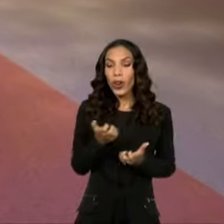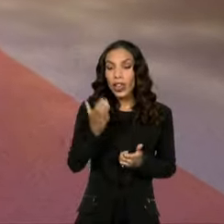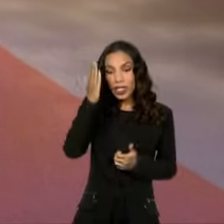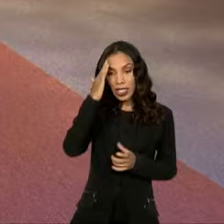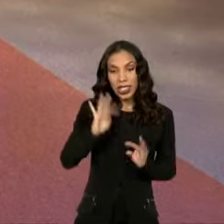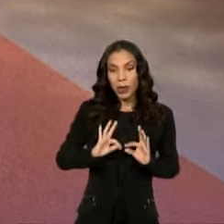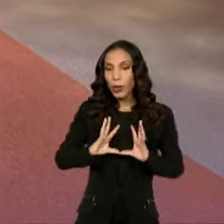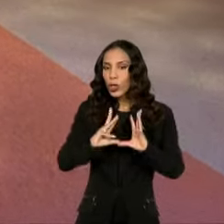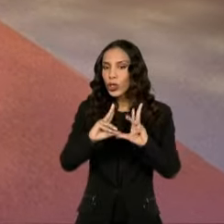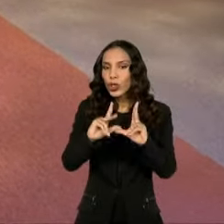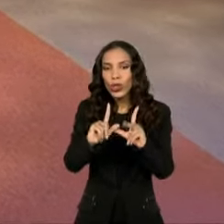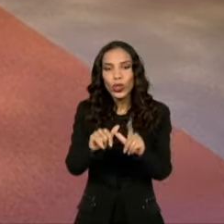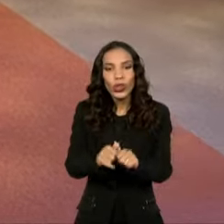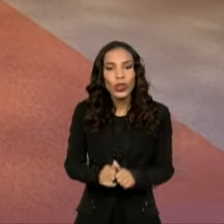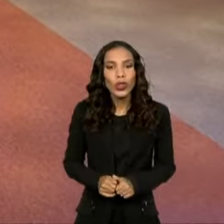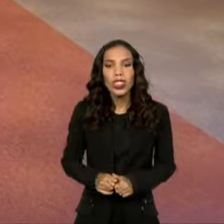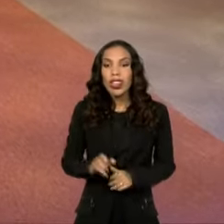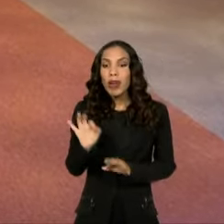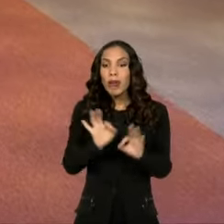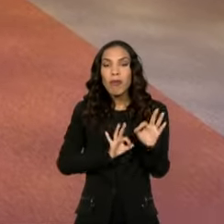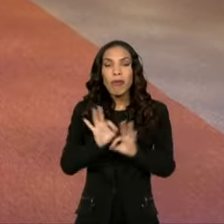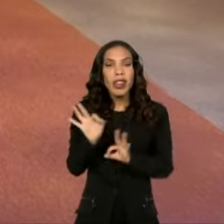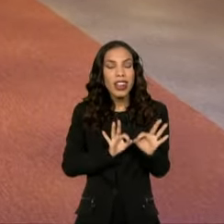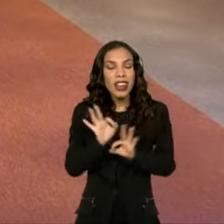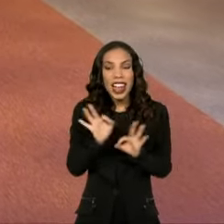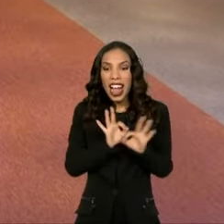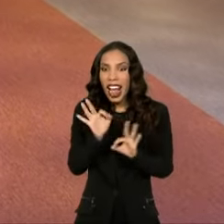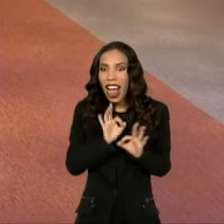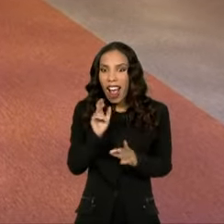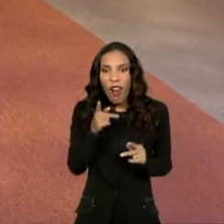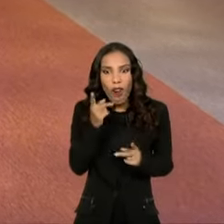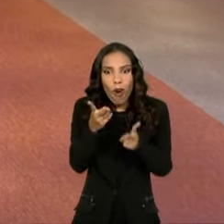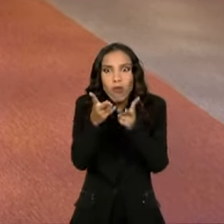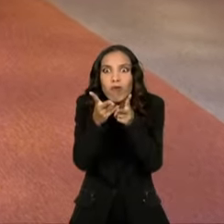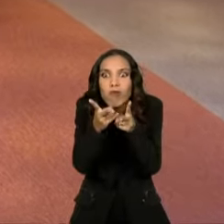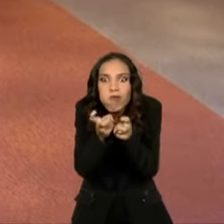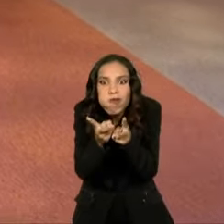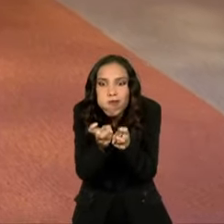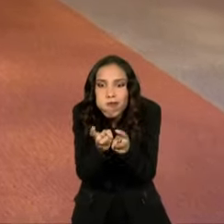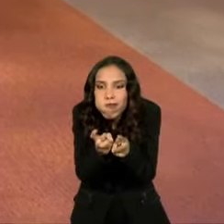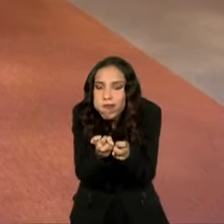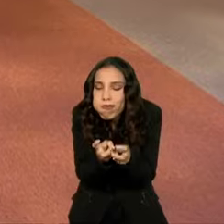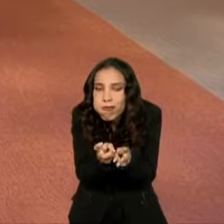tudo, tudo, tudo. Se prepare que eu vou abusar de você, dona Fátima Bernardes.